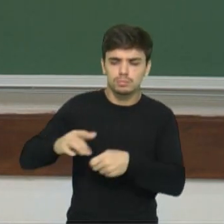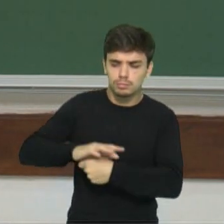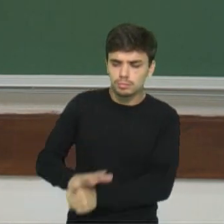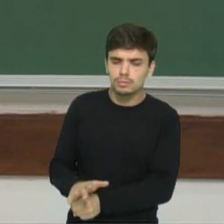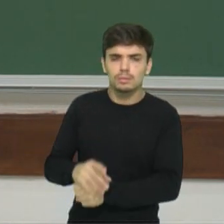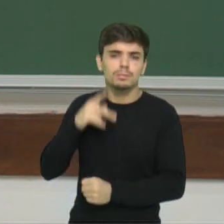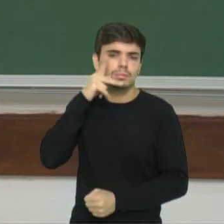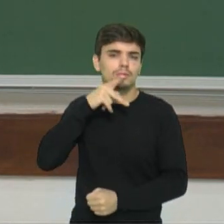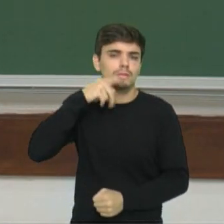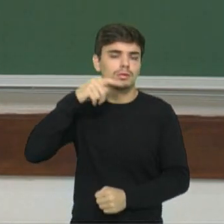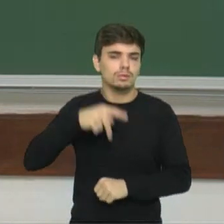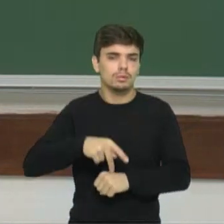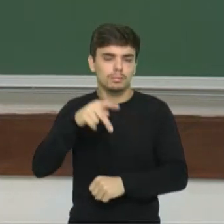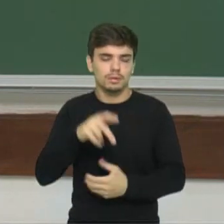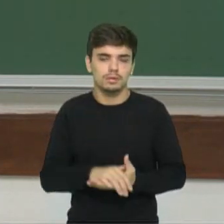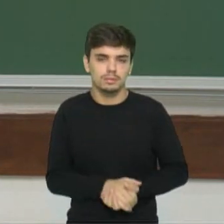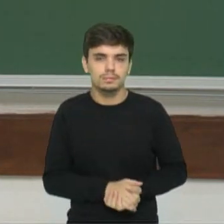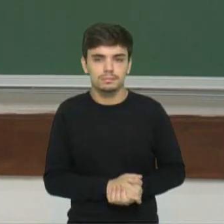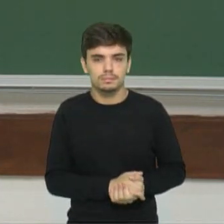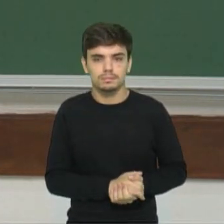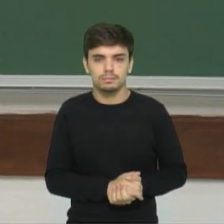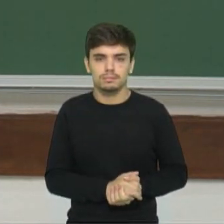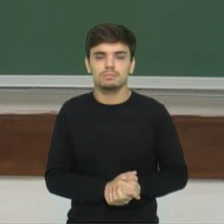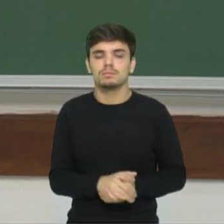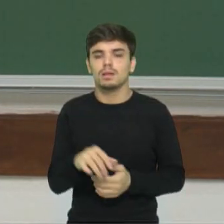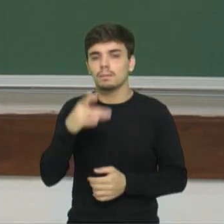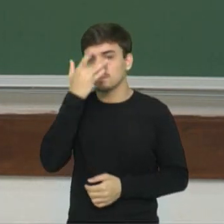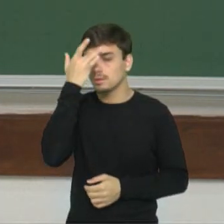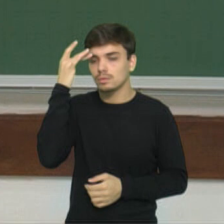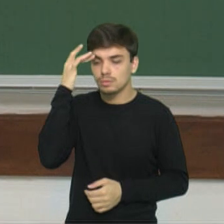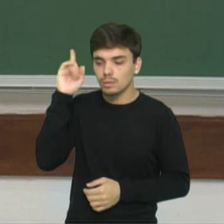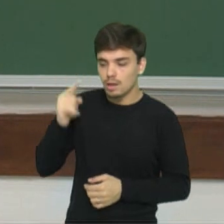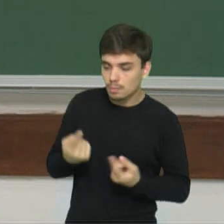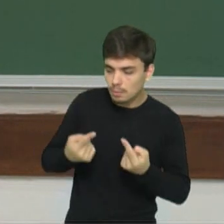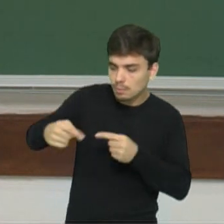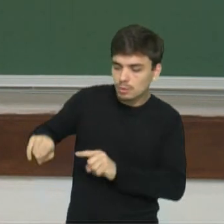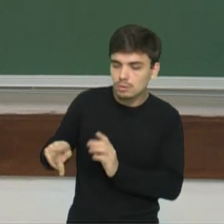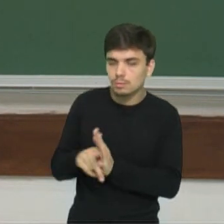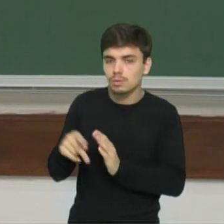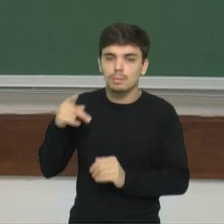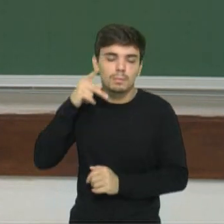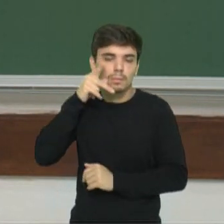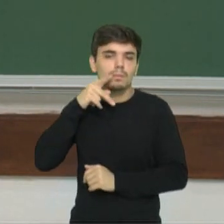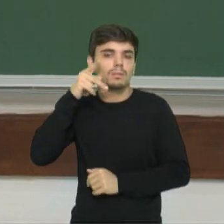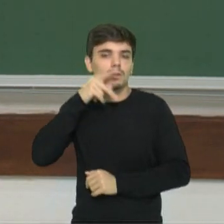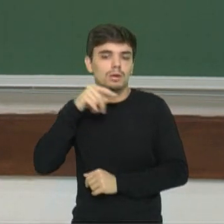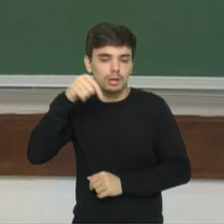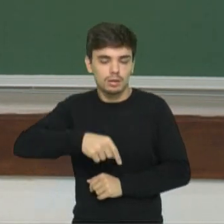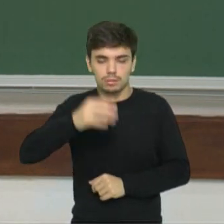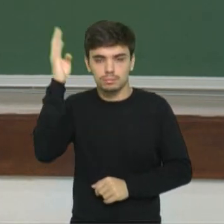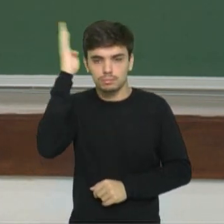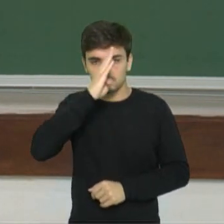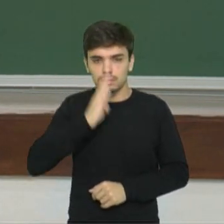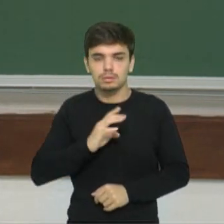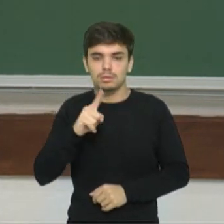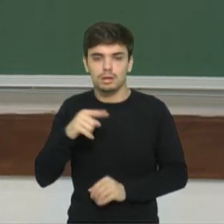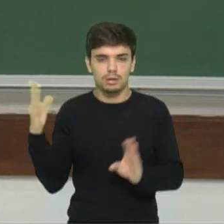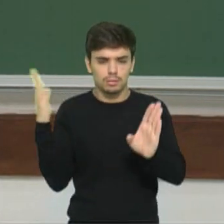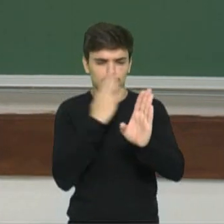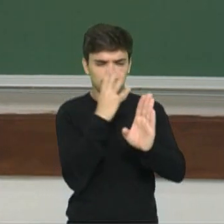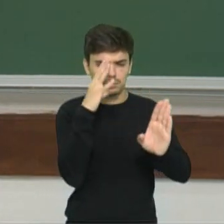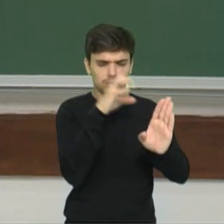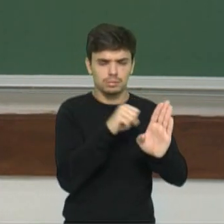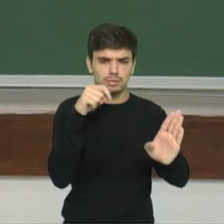países. Então, a pessoa ela era uma opositora política, ele era um político de oposição aqui no Brasil, era perseguido